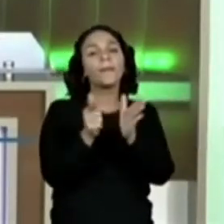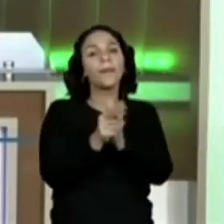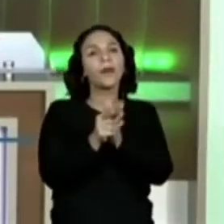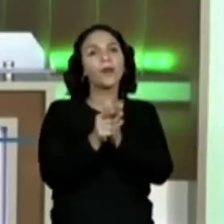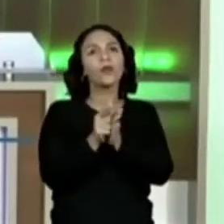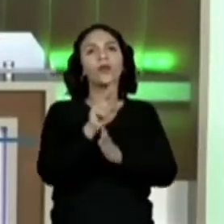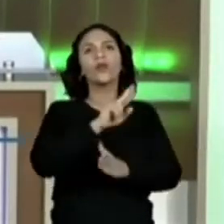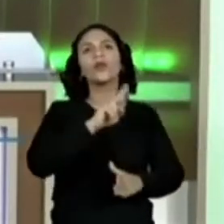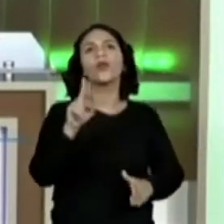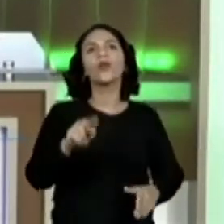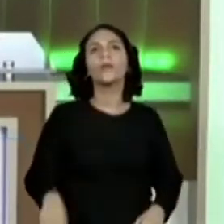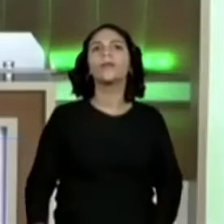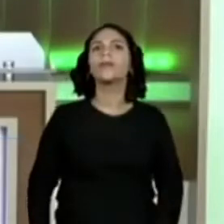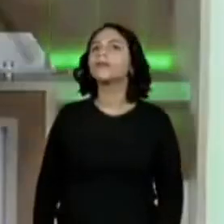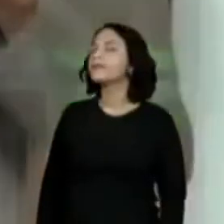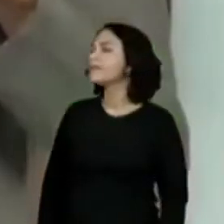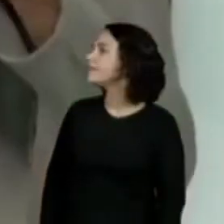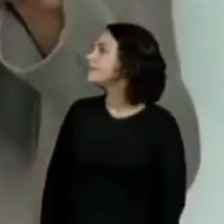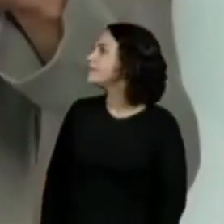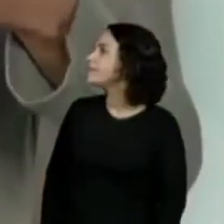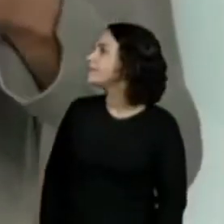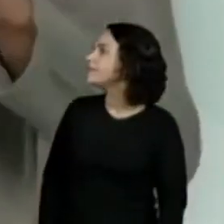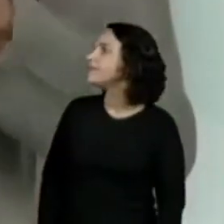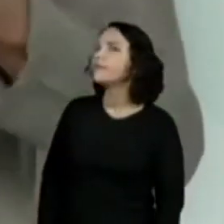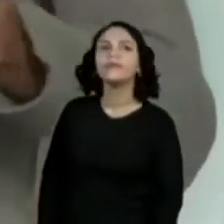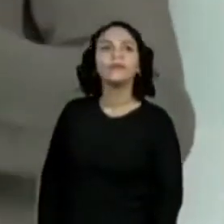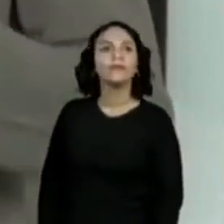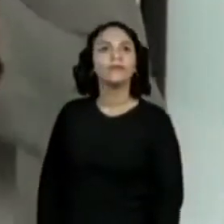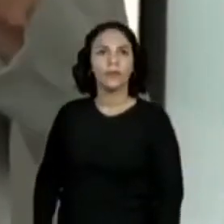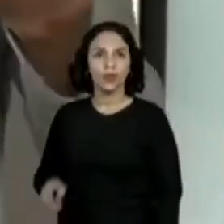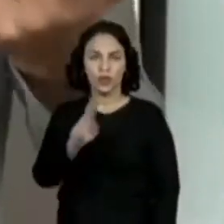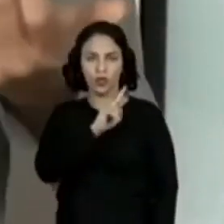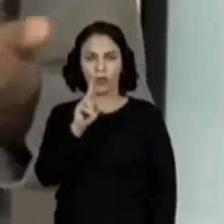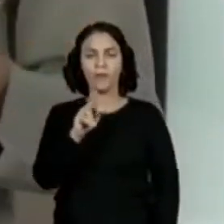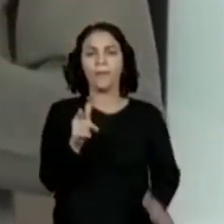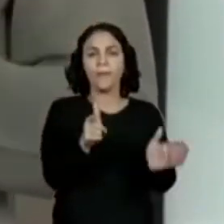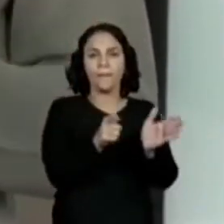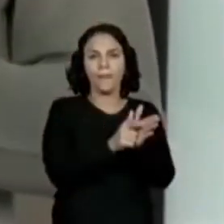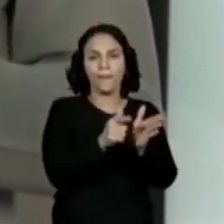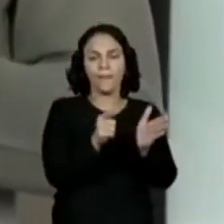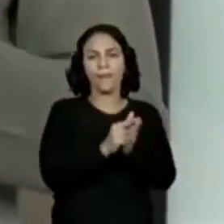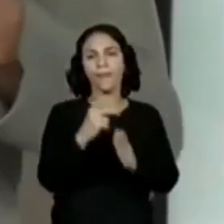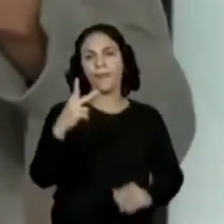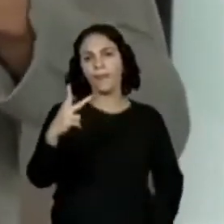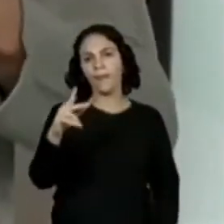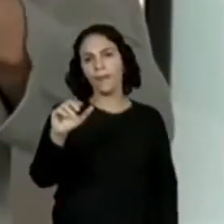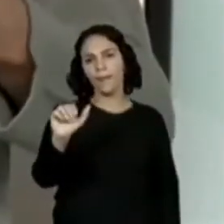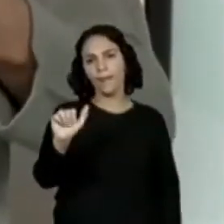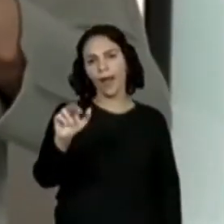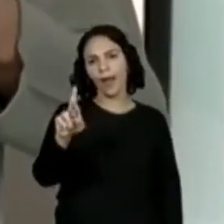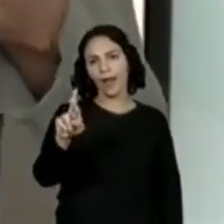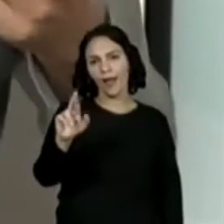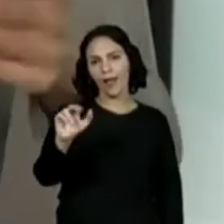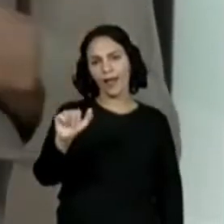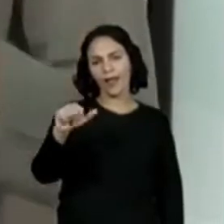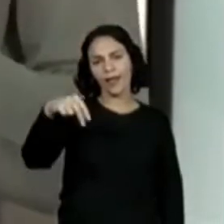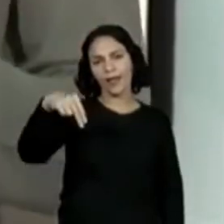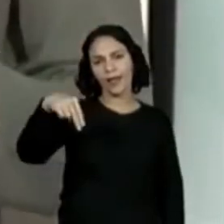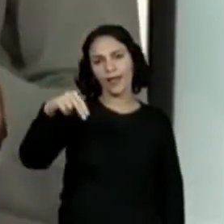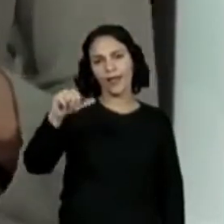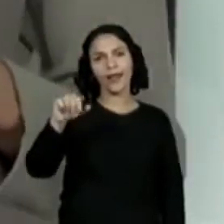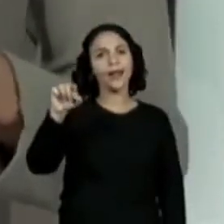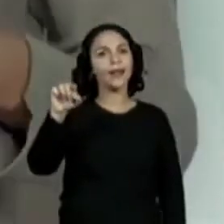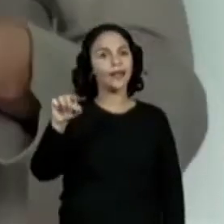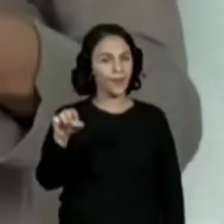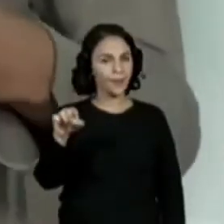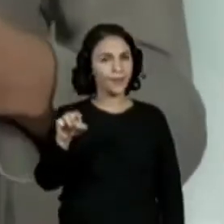que é chamado de papel Paraná. Eu poderia ter usado papelão. Sim, poderia ter